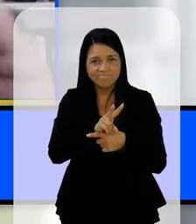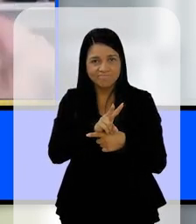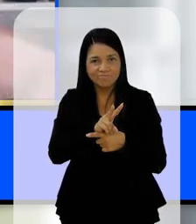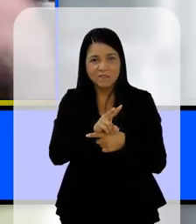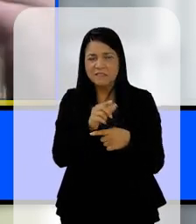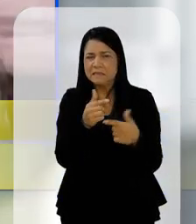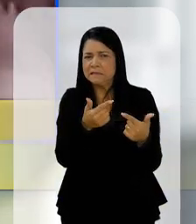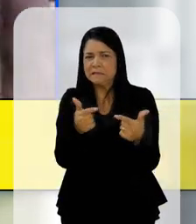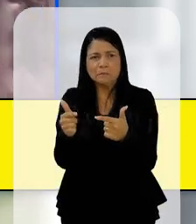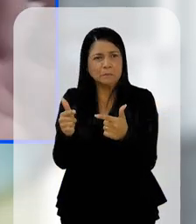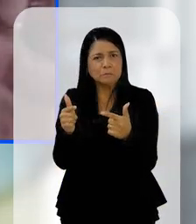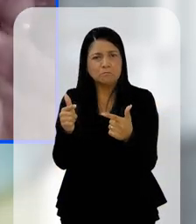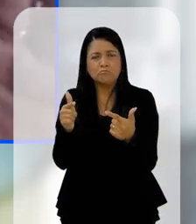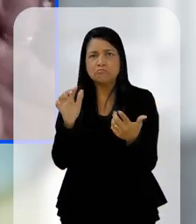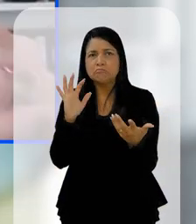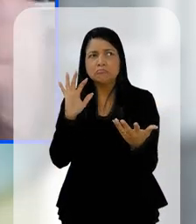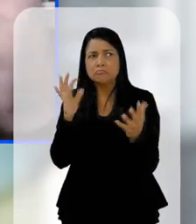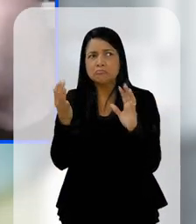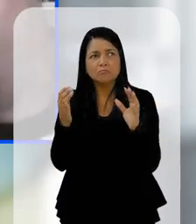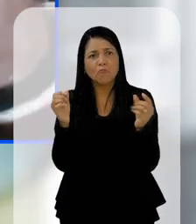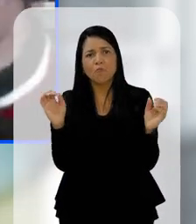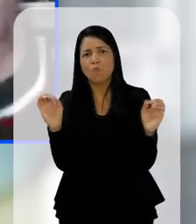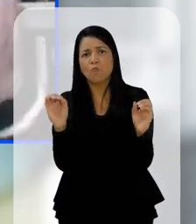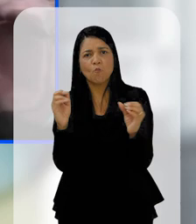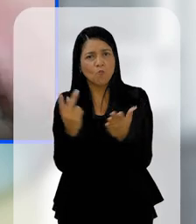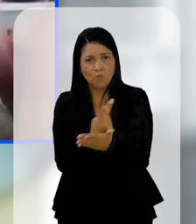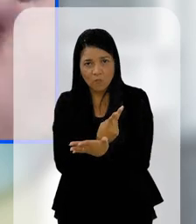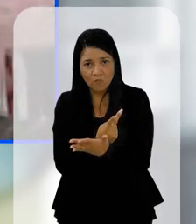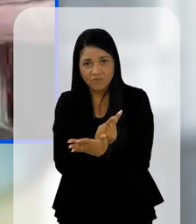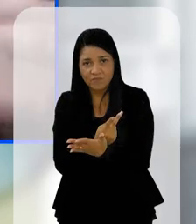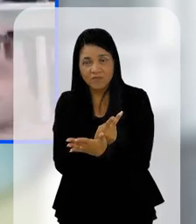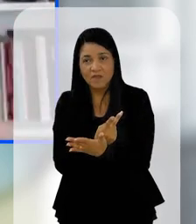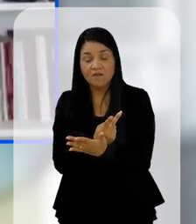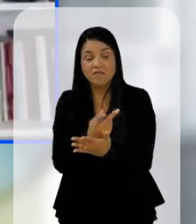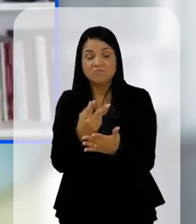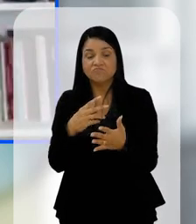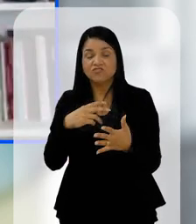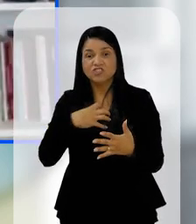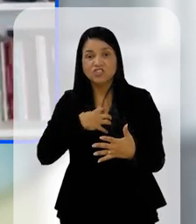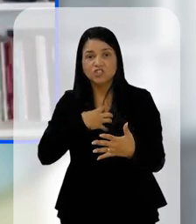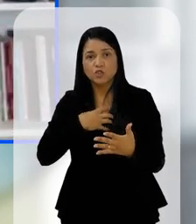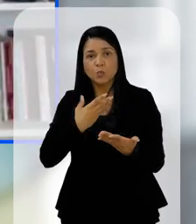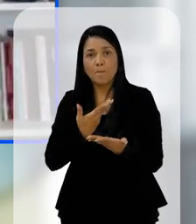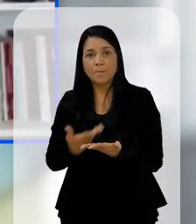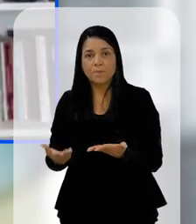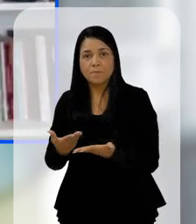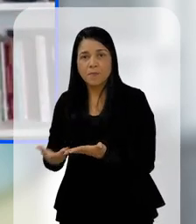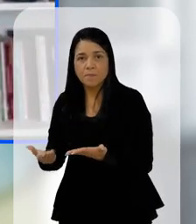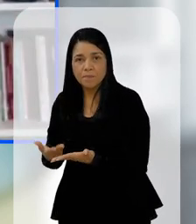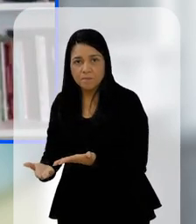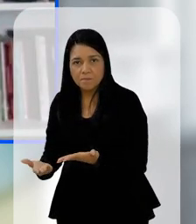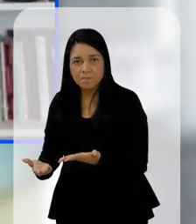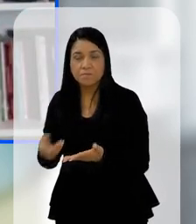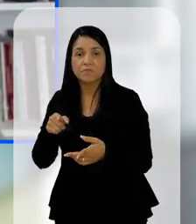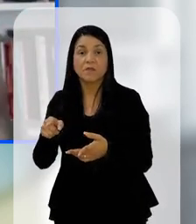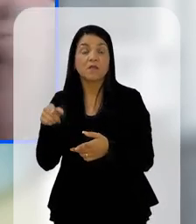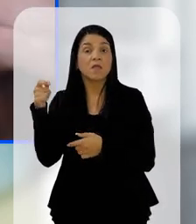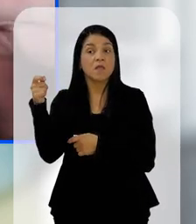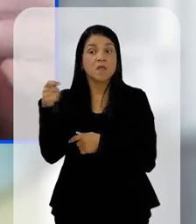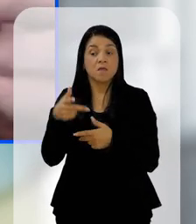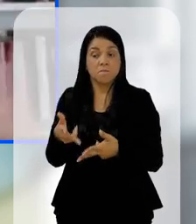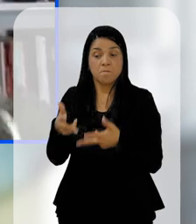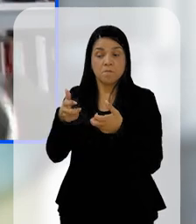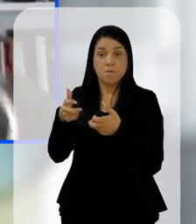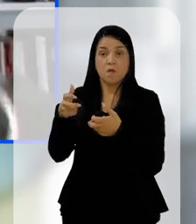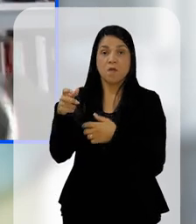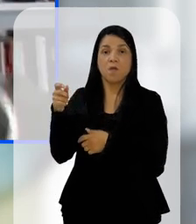se nenhum evento acontece tão cedo, aos poucos aquilo vai perdendo sentido. Observe, no caso de